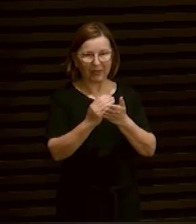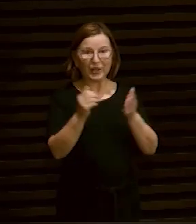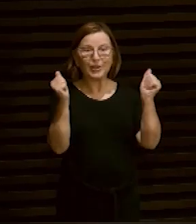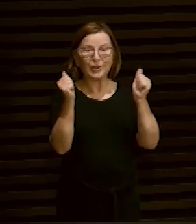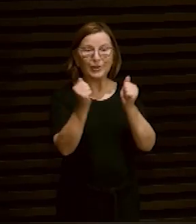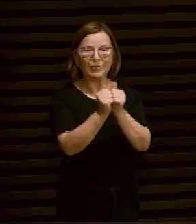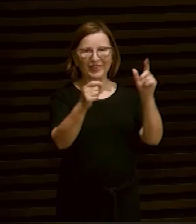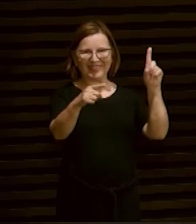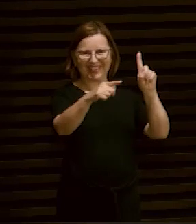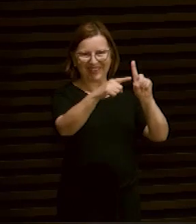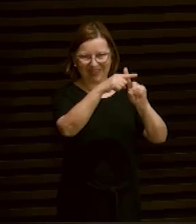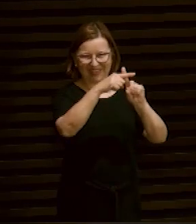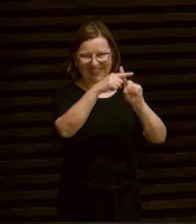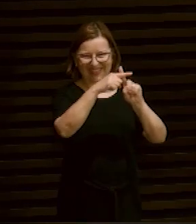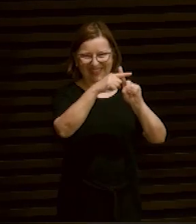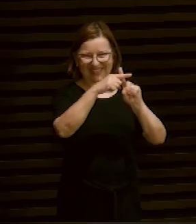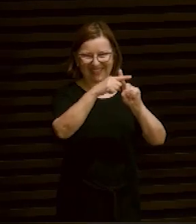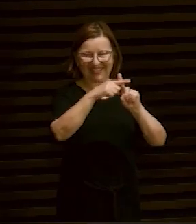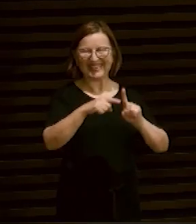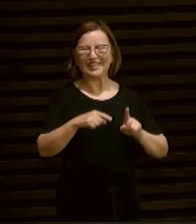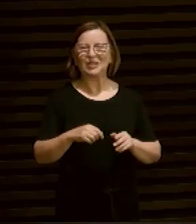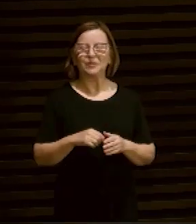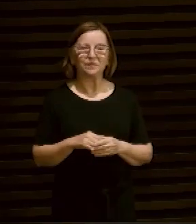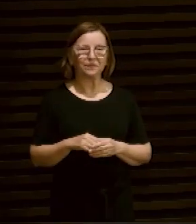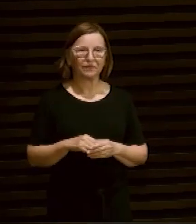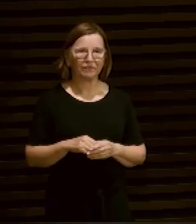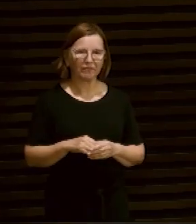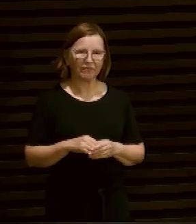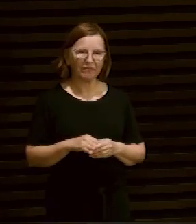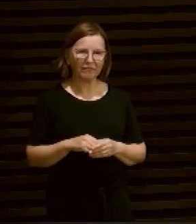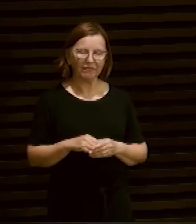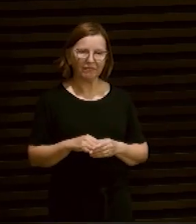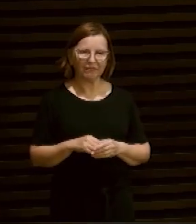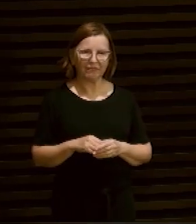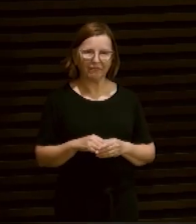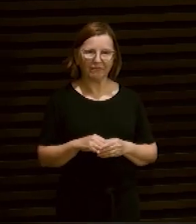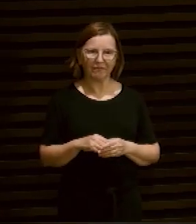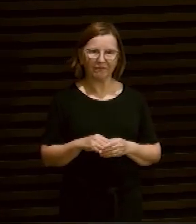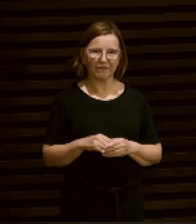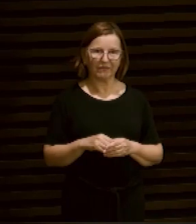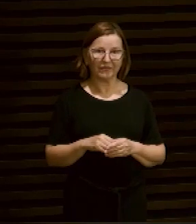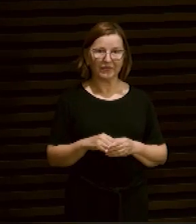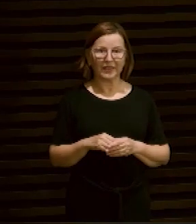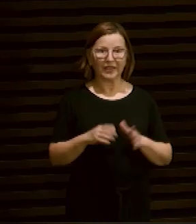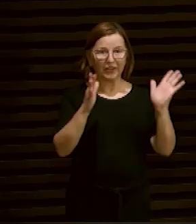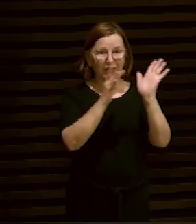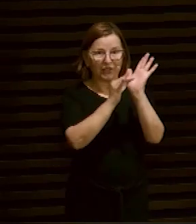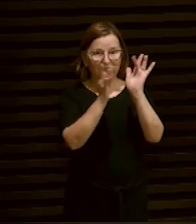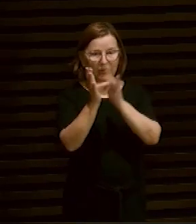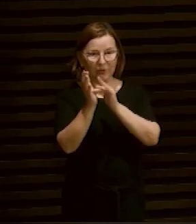co-crucificação. Esse é um termo maravilhoso, em que ele passou para nós a sua